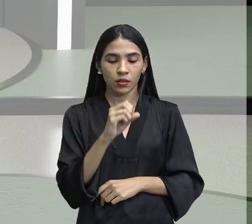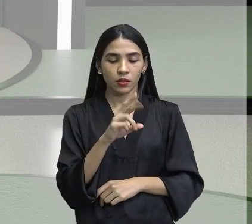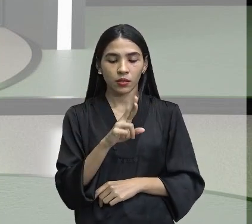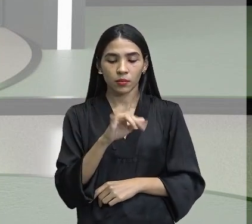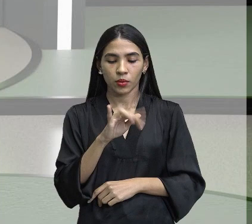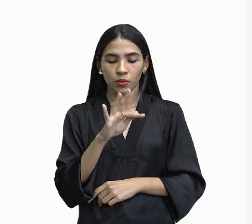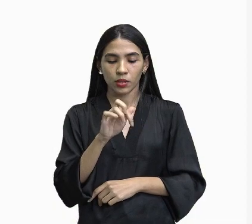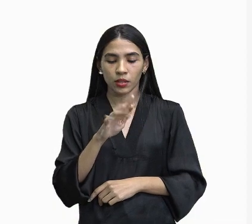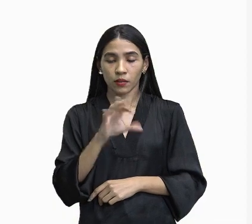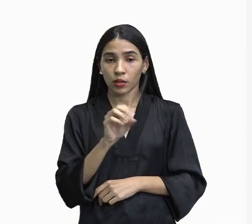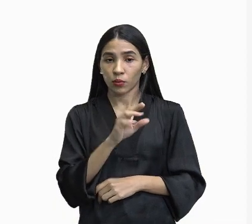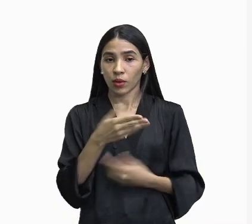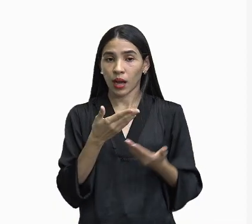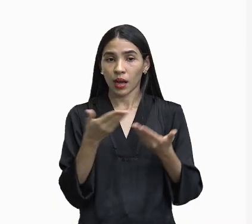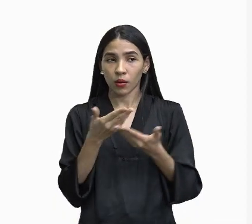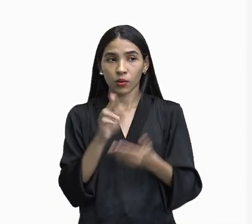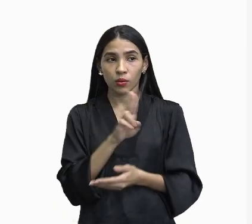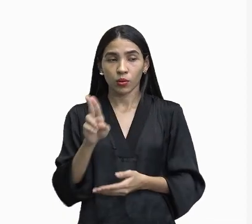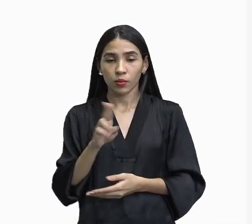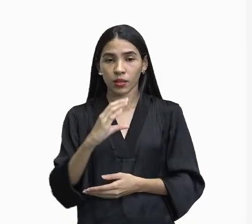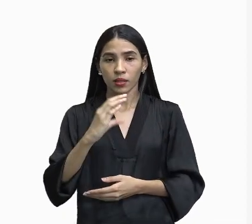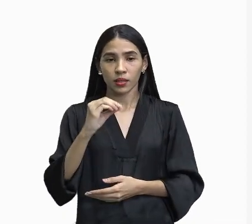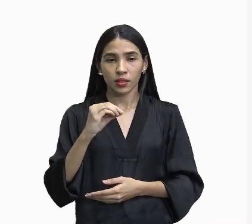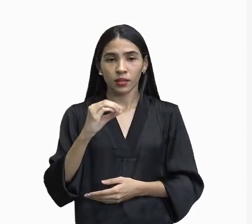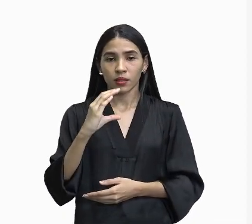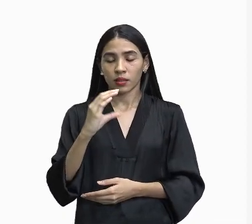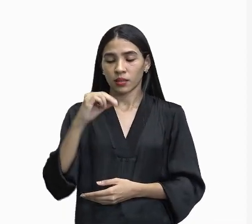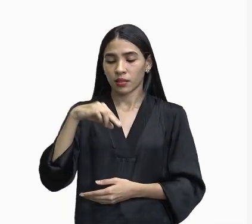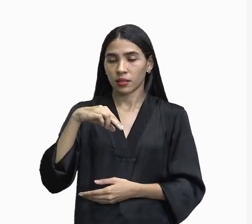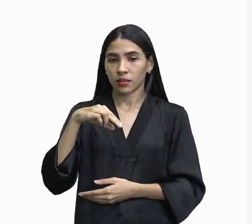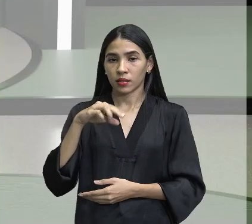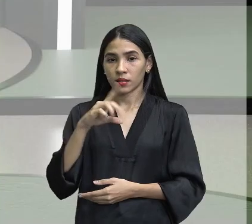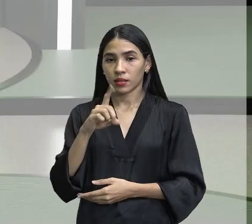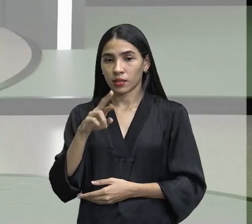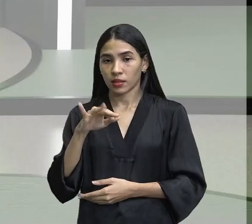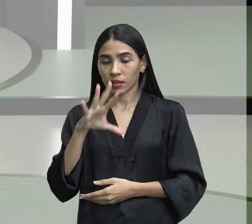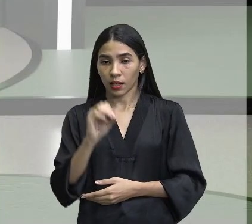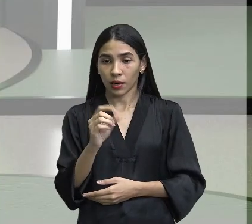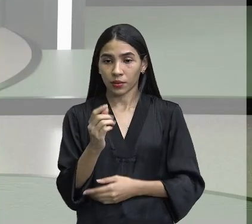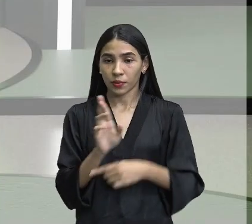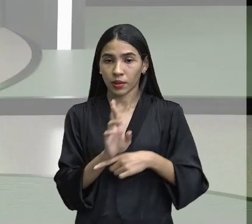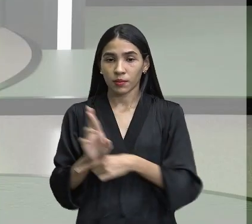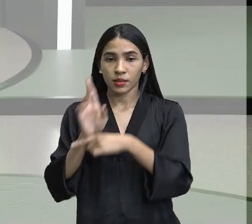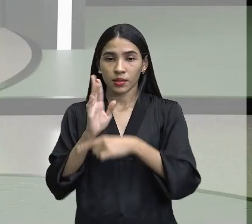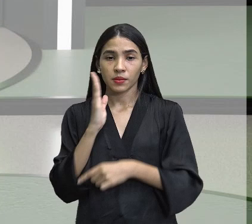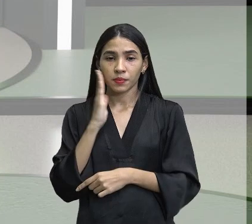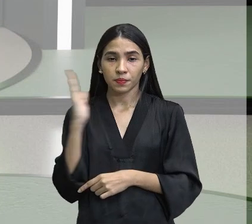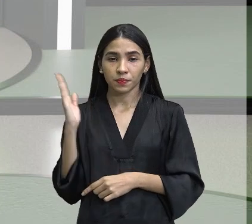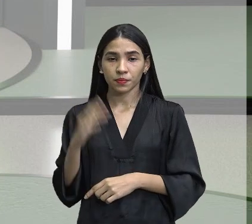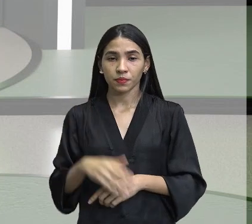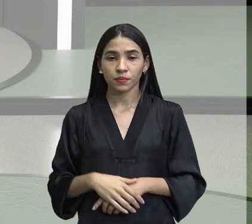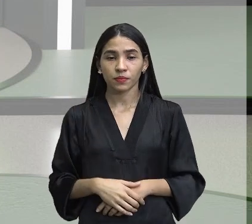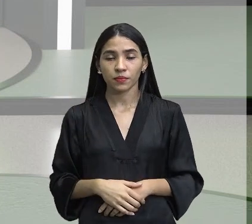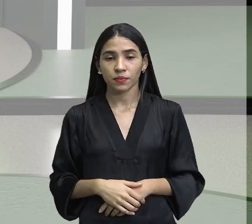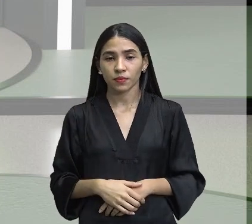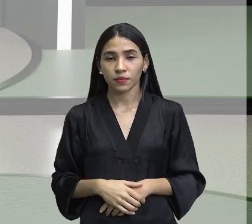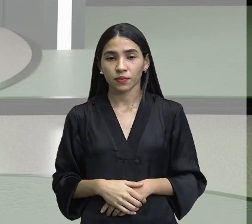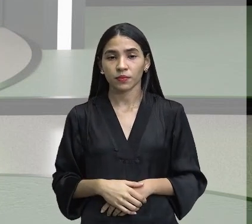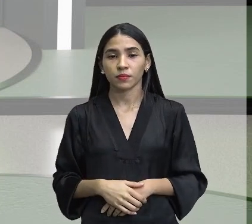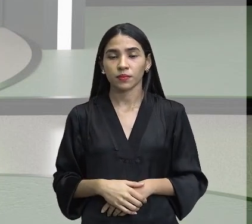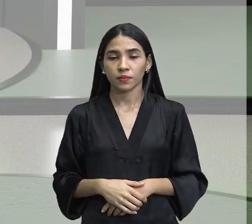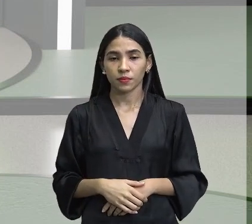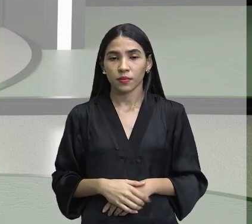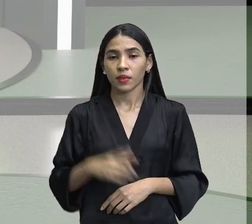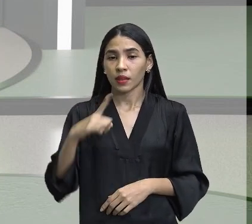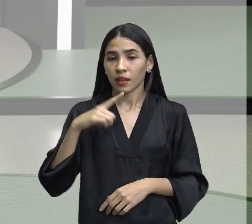chamado de quinidários. Aí nós temos uma representação desses indivíduos, como vocês podem ver, né? Aqui